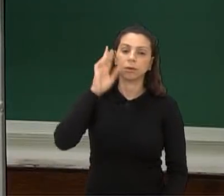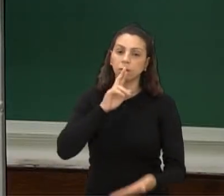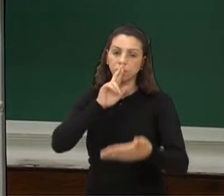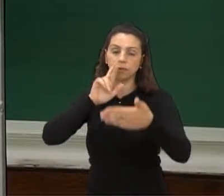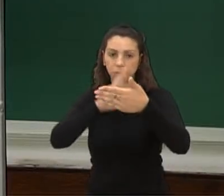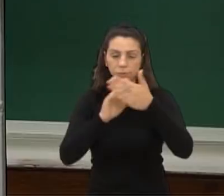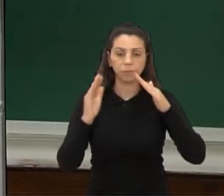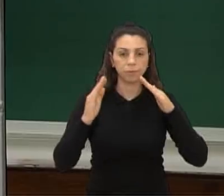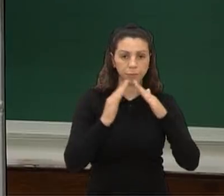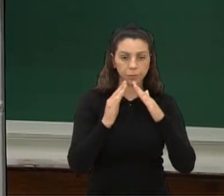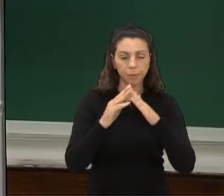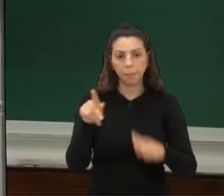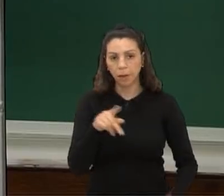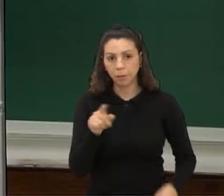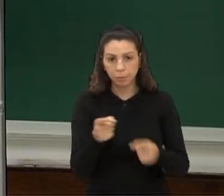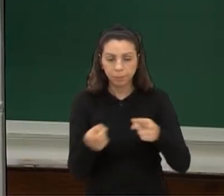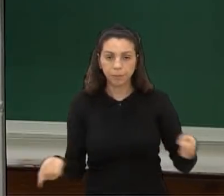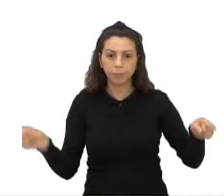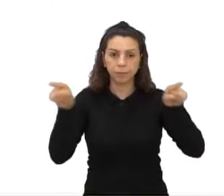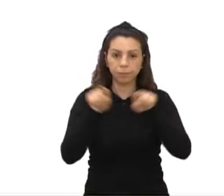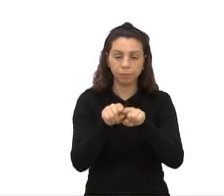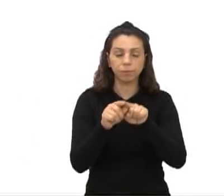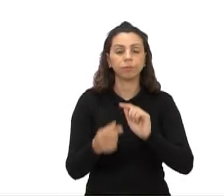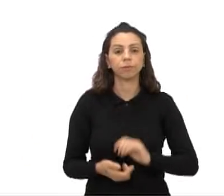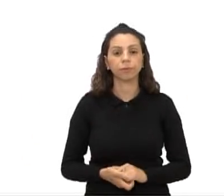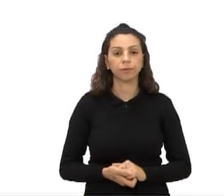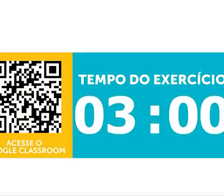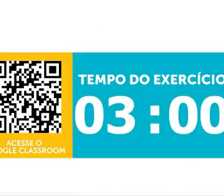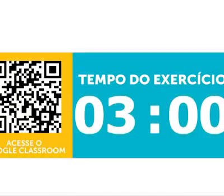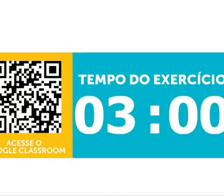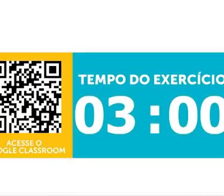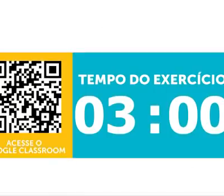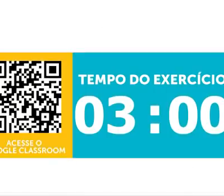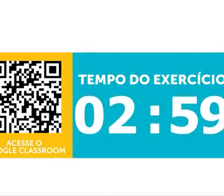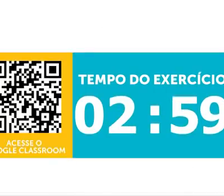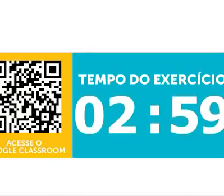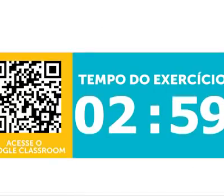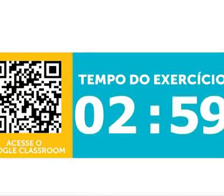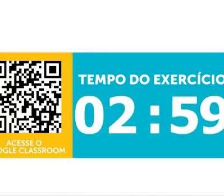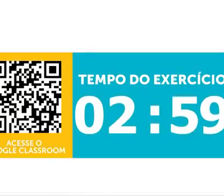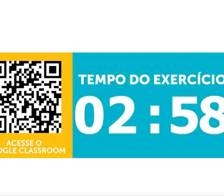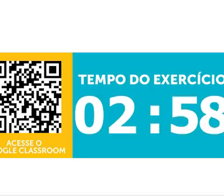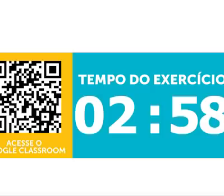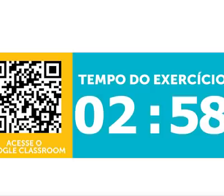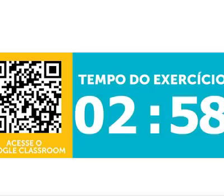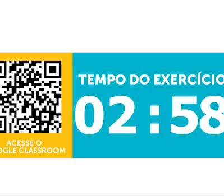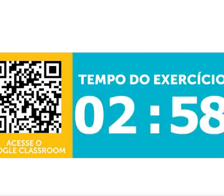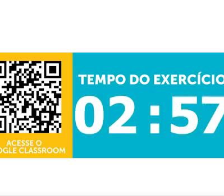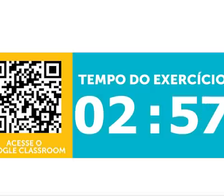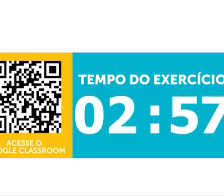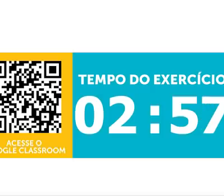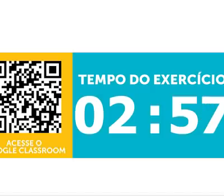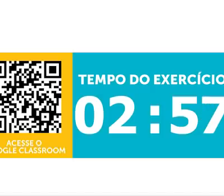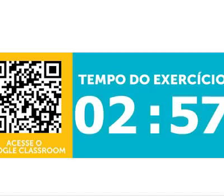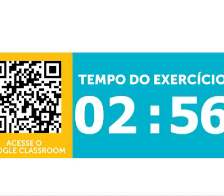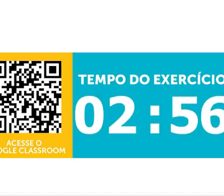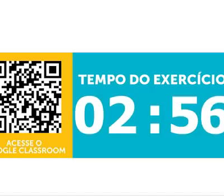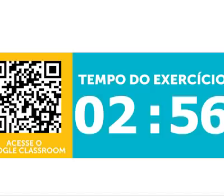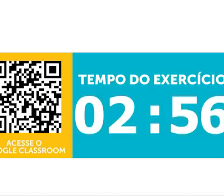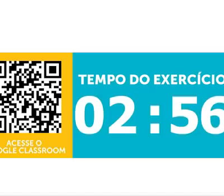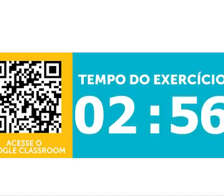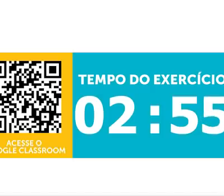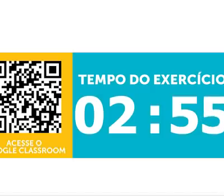encontrarem que representa o custo total dessa situação, ok? Pessoal, leiam com